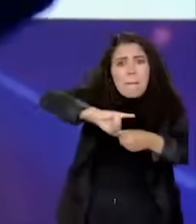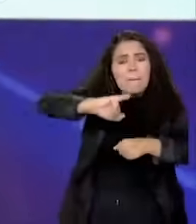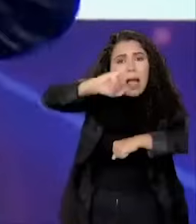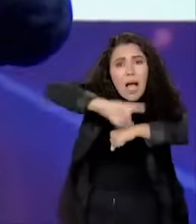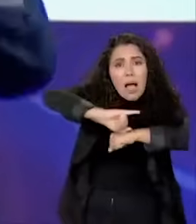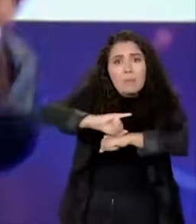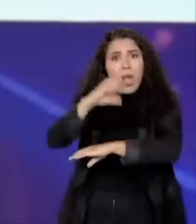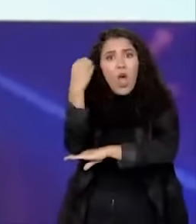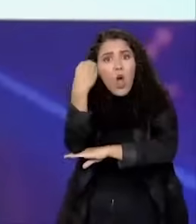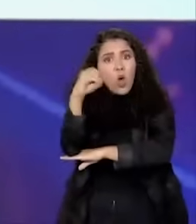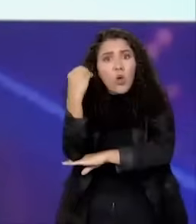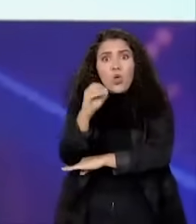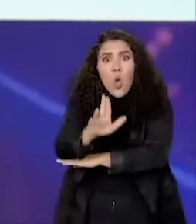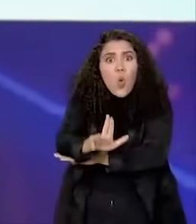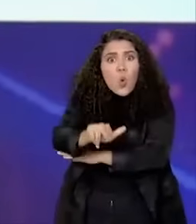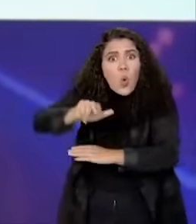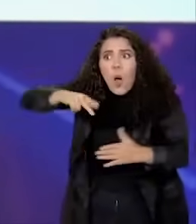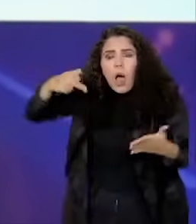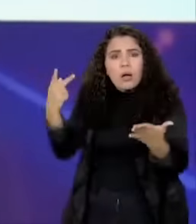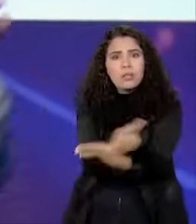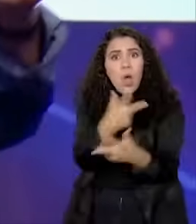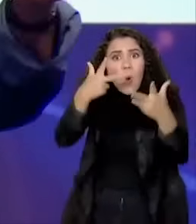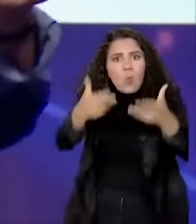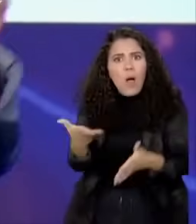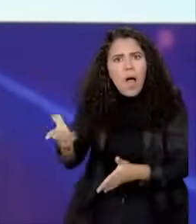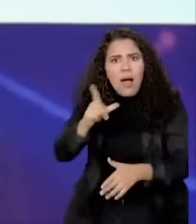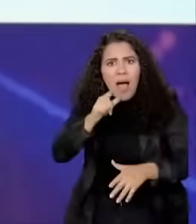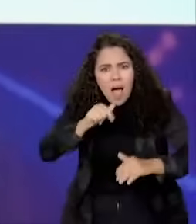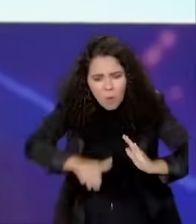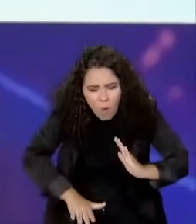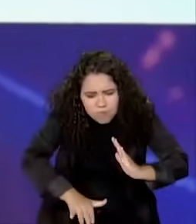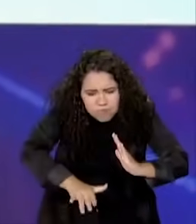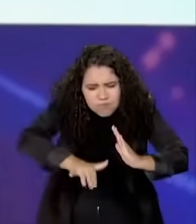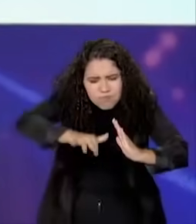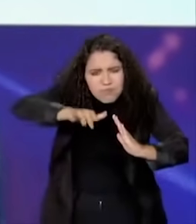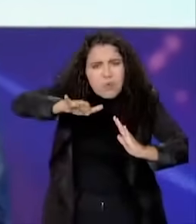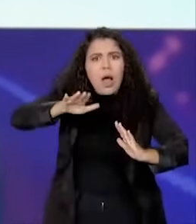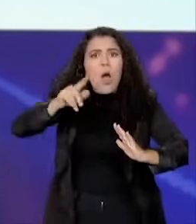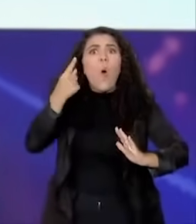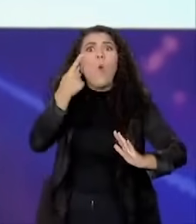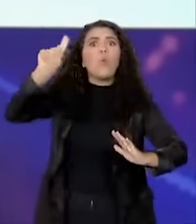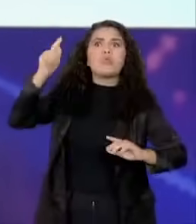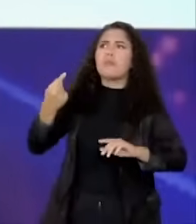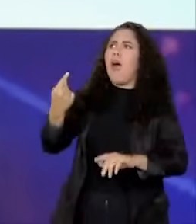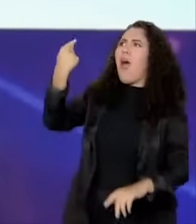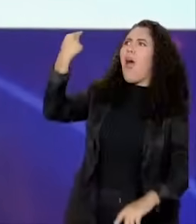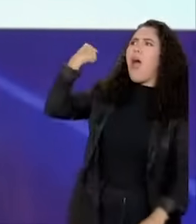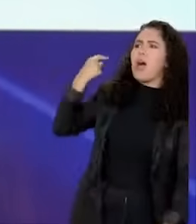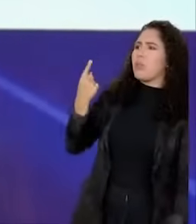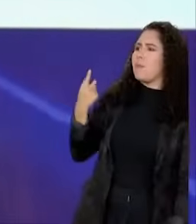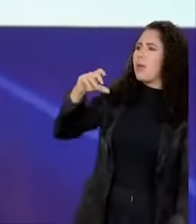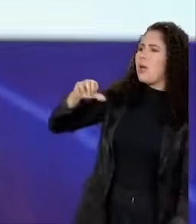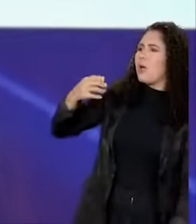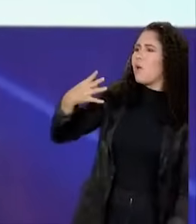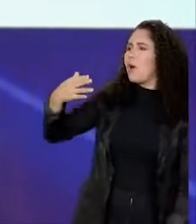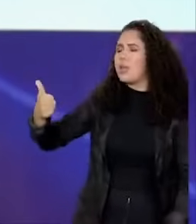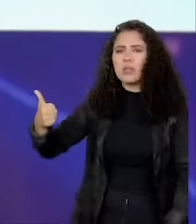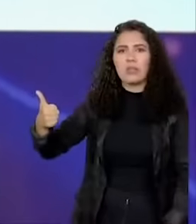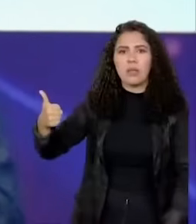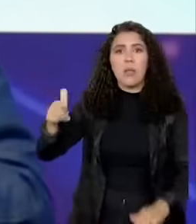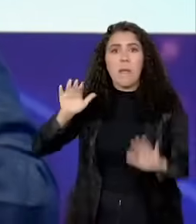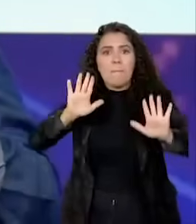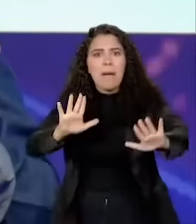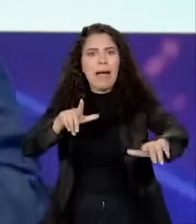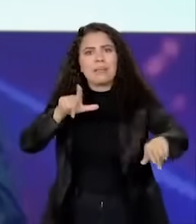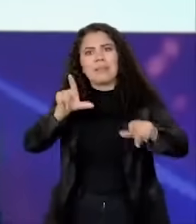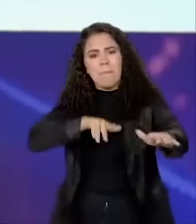inundou como jamais tinha inundado, só em 1941. Mas naquele tempo não tinha a quantidade de asfalto